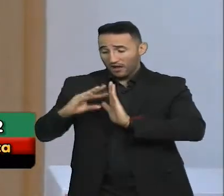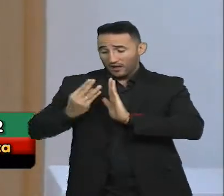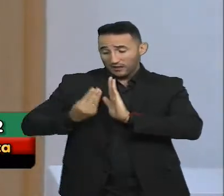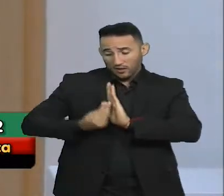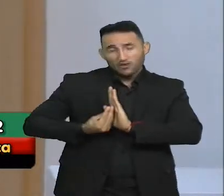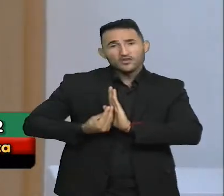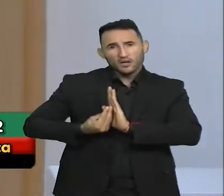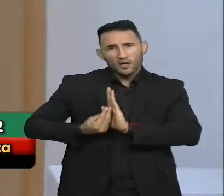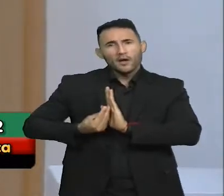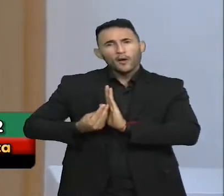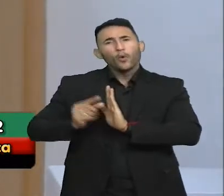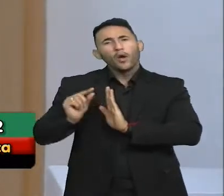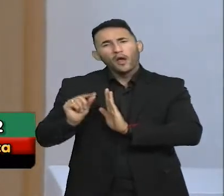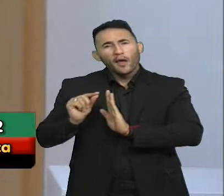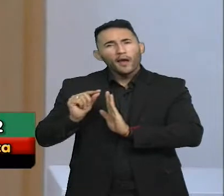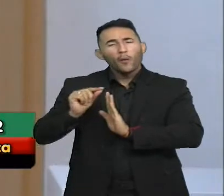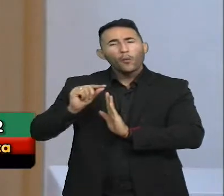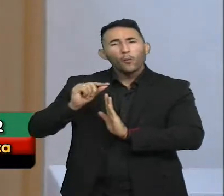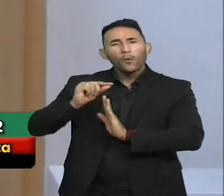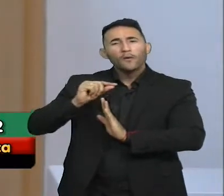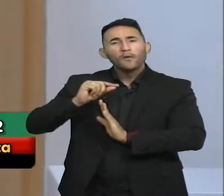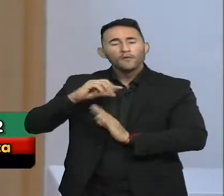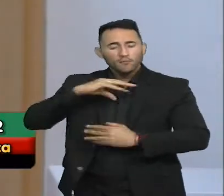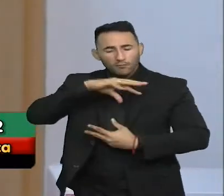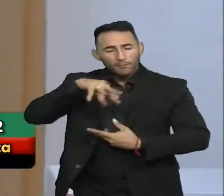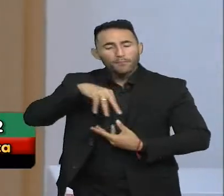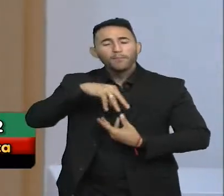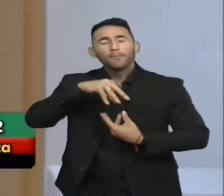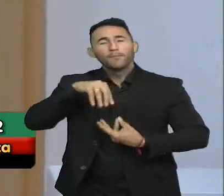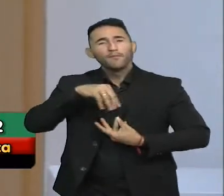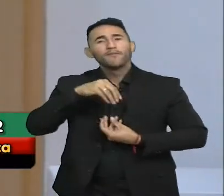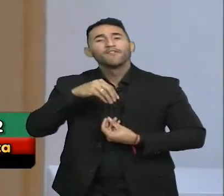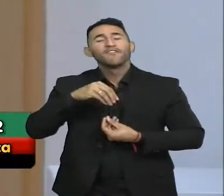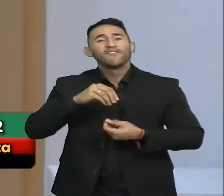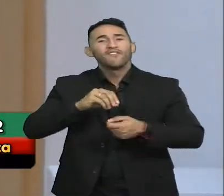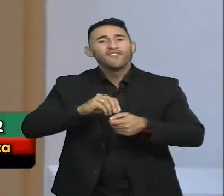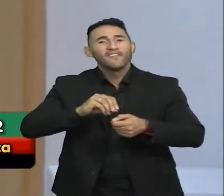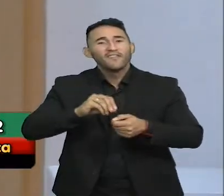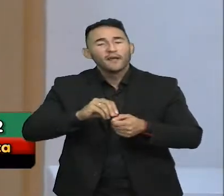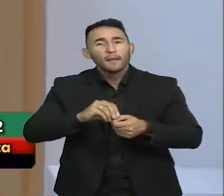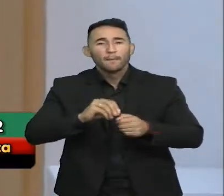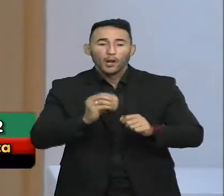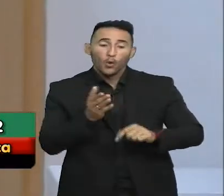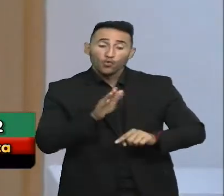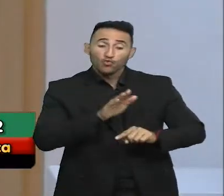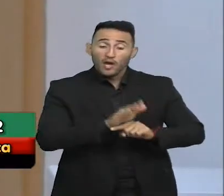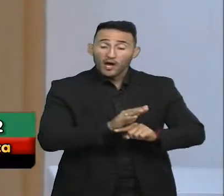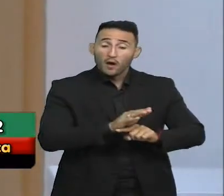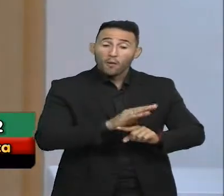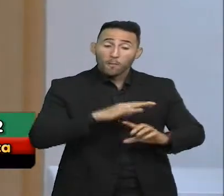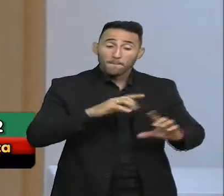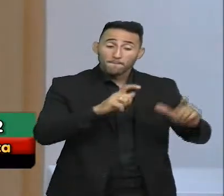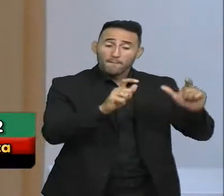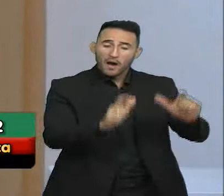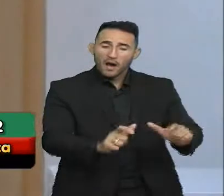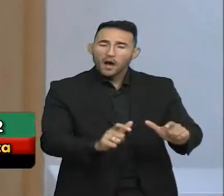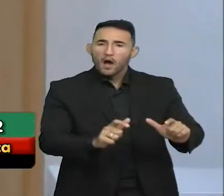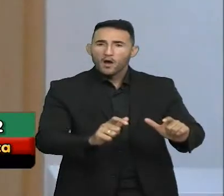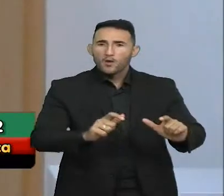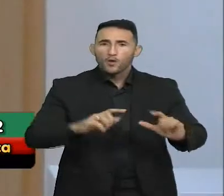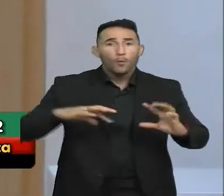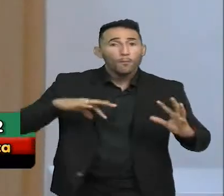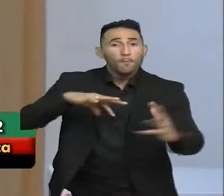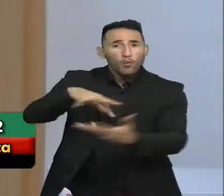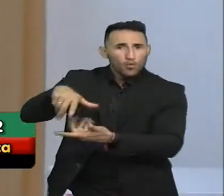trabalha, é sempre fazer tudo pela humanidade. A gente não faz uma coisa pelo bairro, pela cidade, né? Então, tudo que se prega é para a